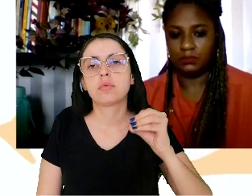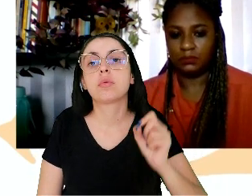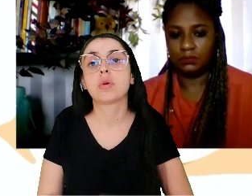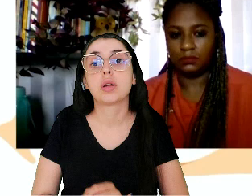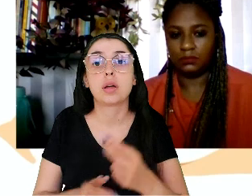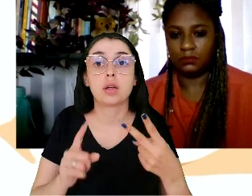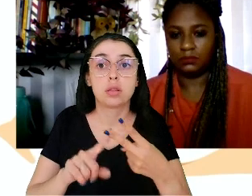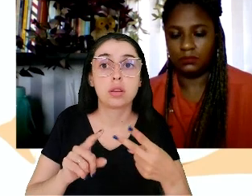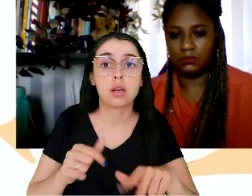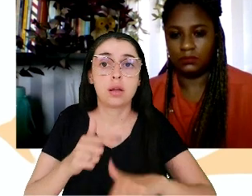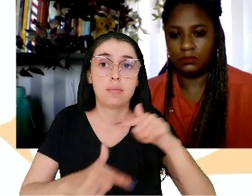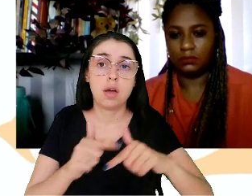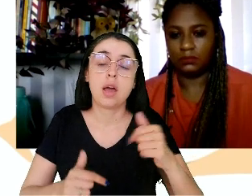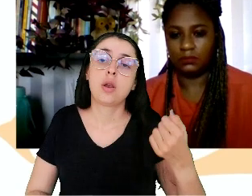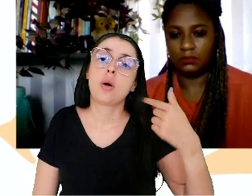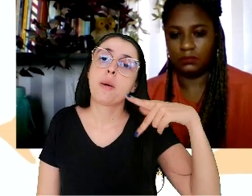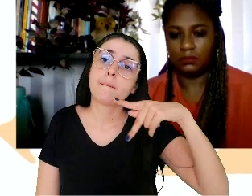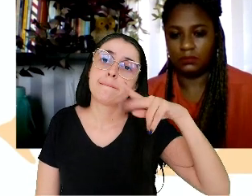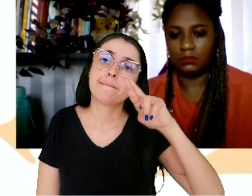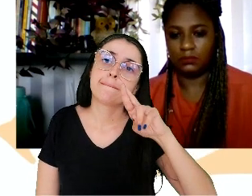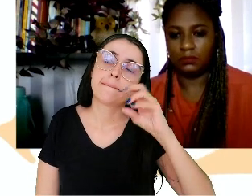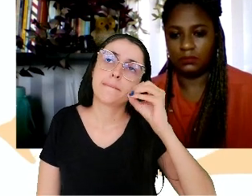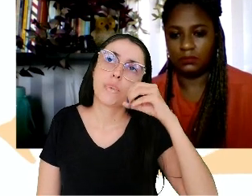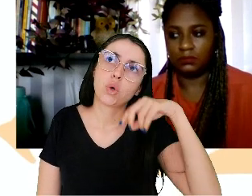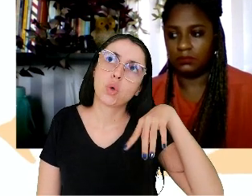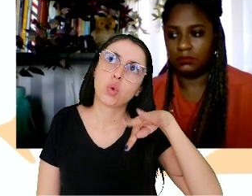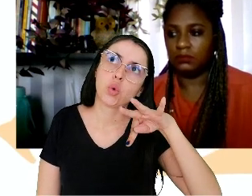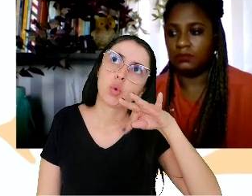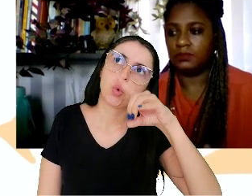muito tempo só foi valorizado aquele trabalho